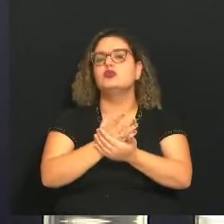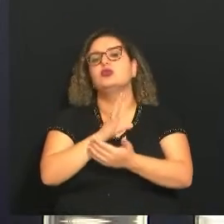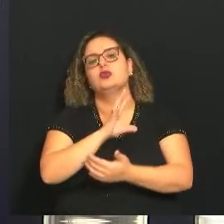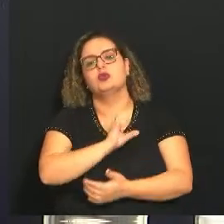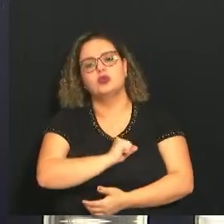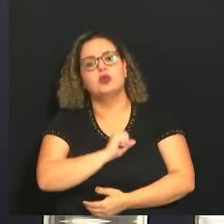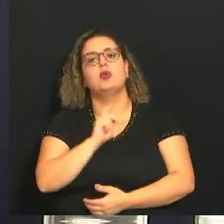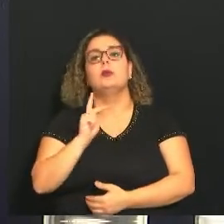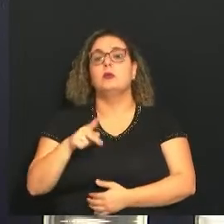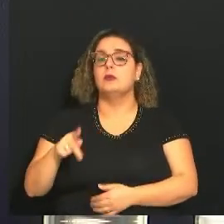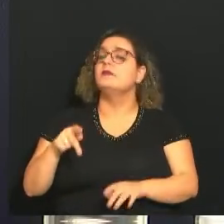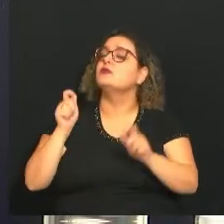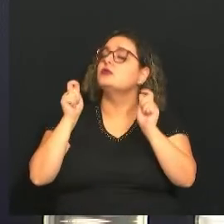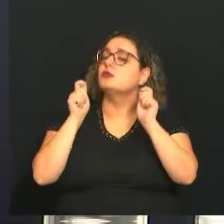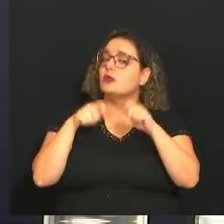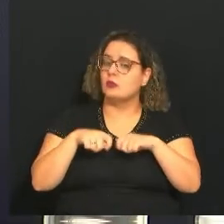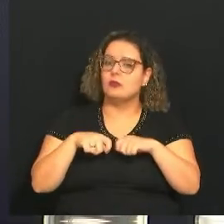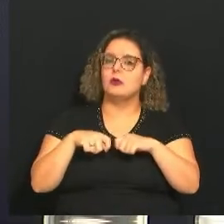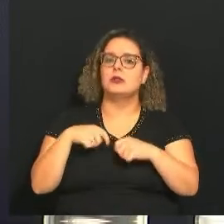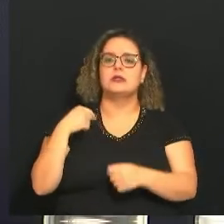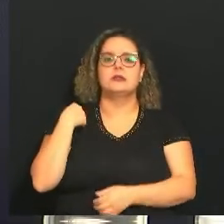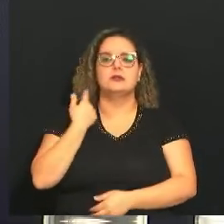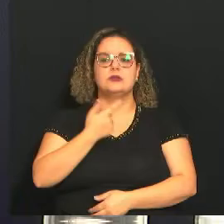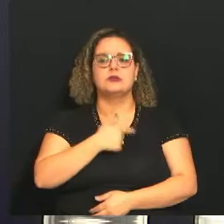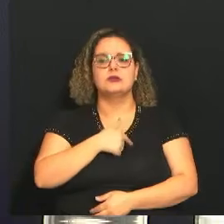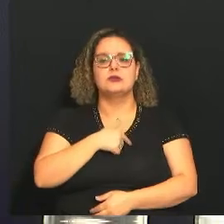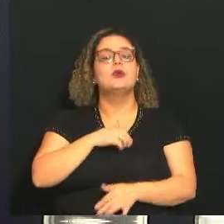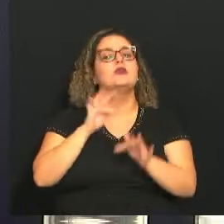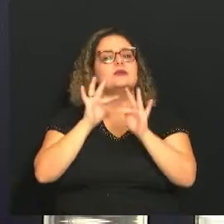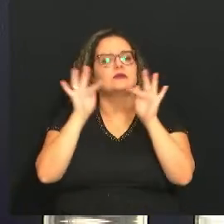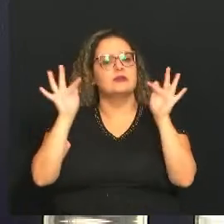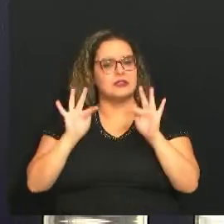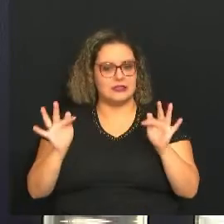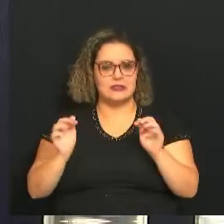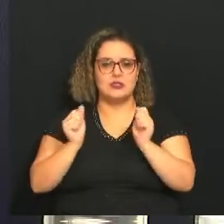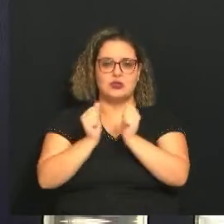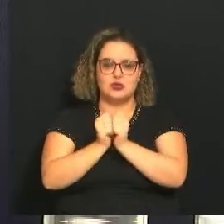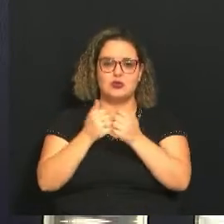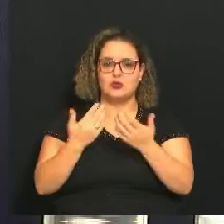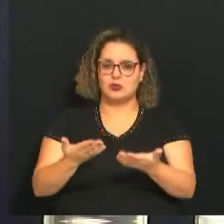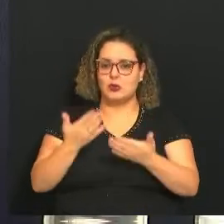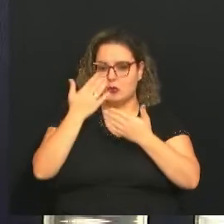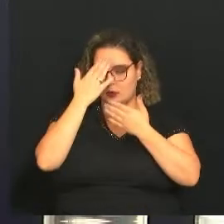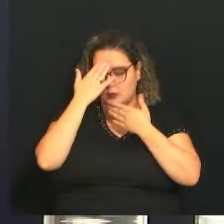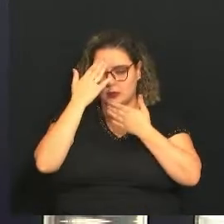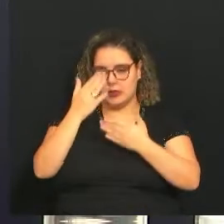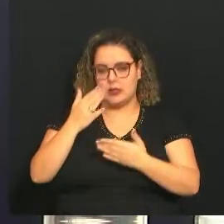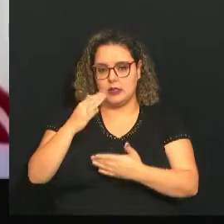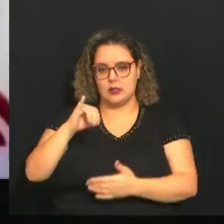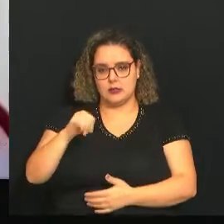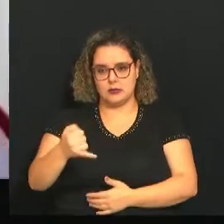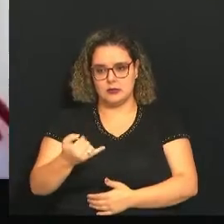muito competente e que a gente fica muito contente de tê-la aqui conosco. Obrigada mais uma vez, Fernanda.